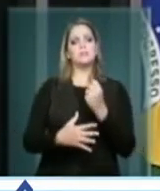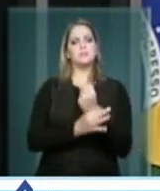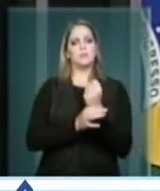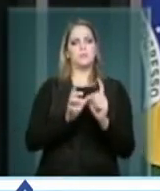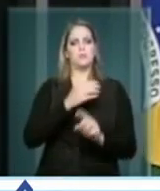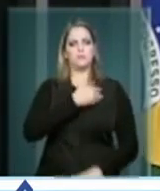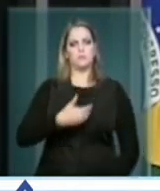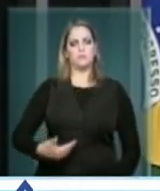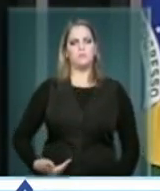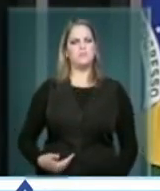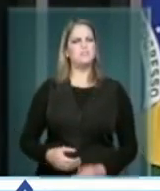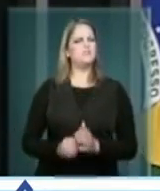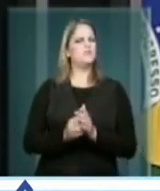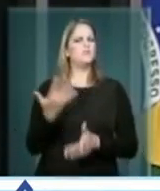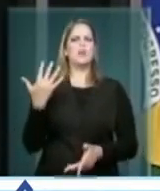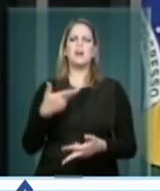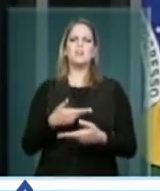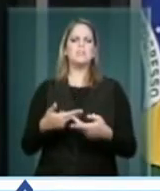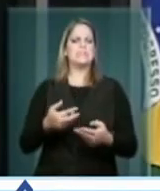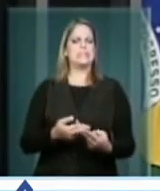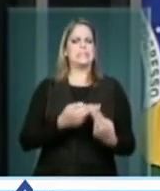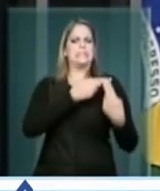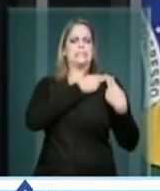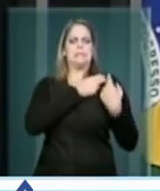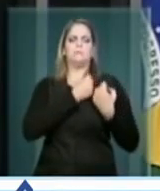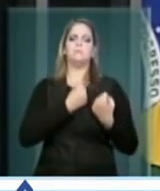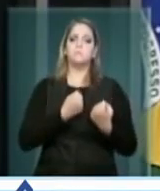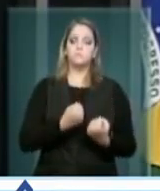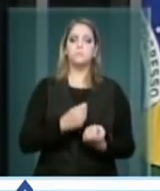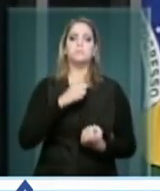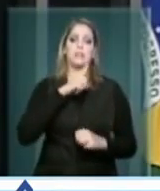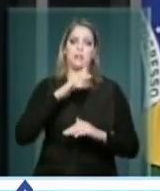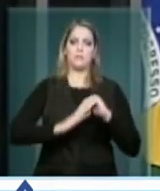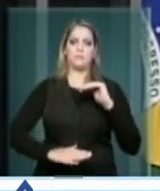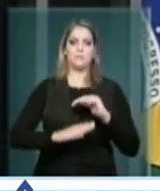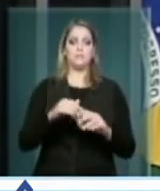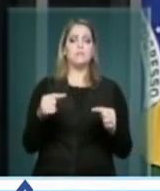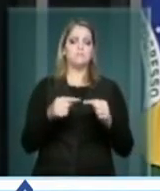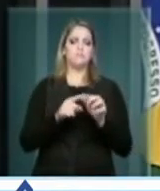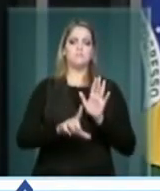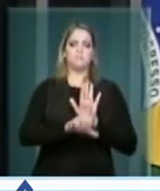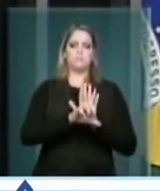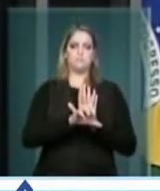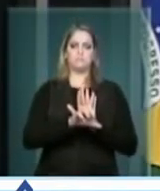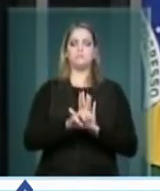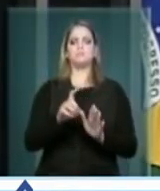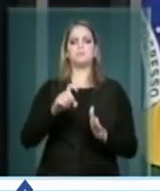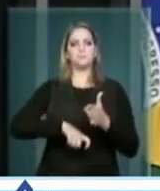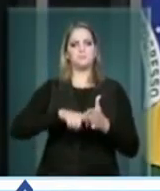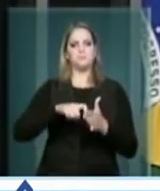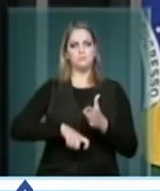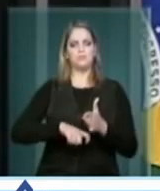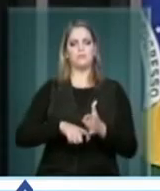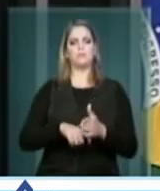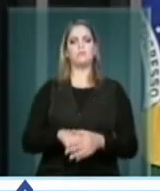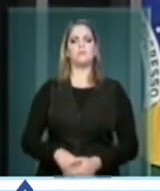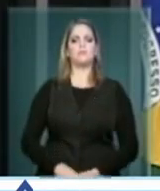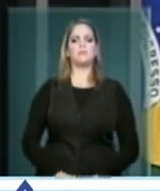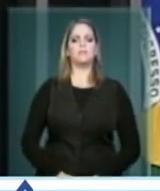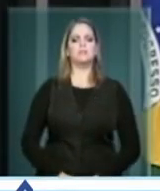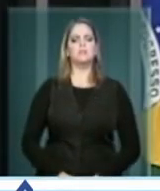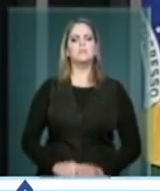e tantos outros encargos que acabam de uma forma ou de outra vinculando-se à legislação tributária. Afinal, há impostos em